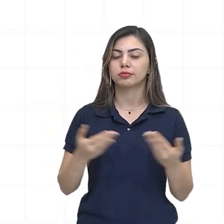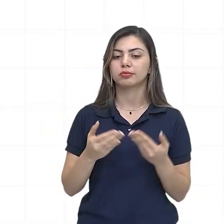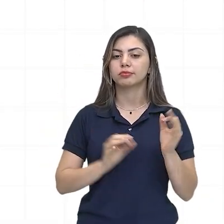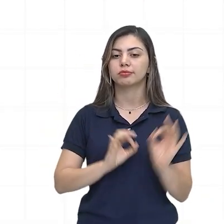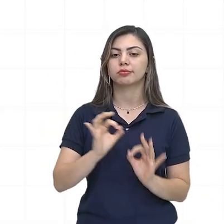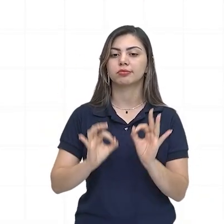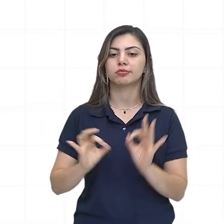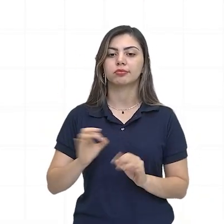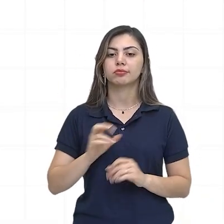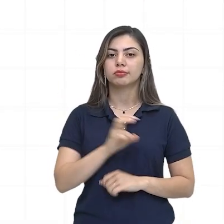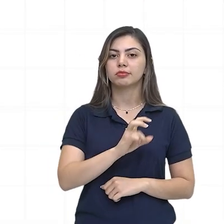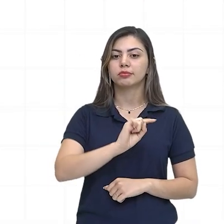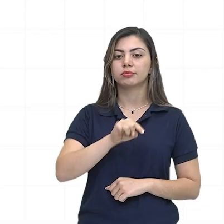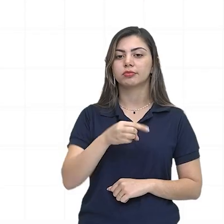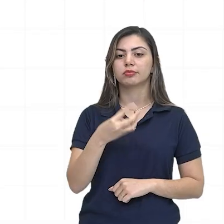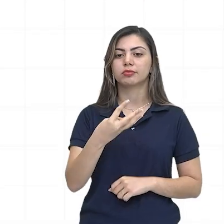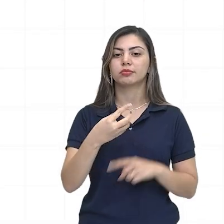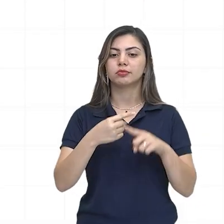5,3 vezes